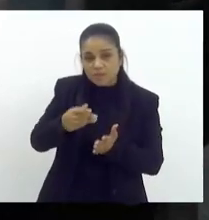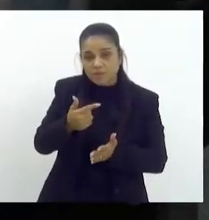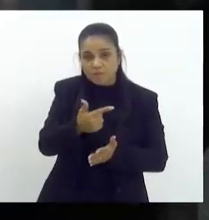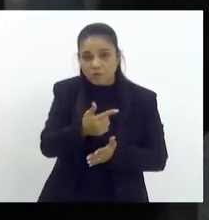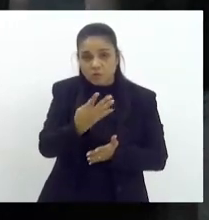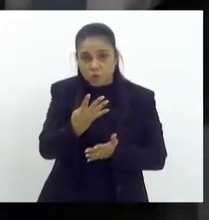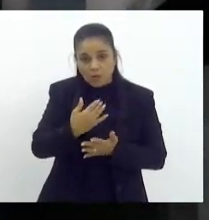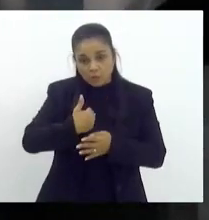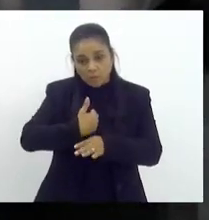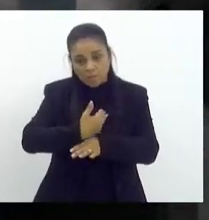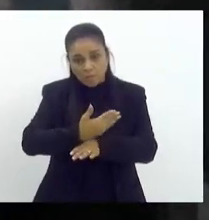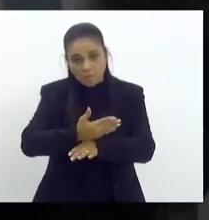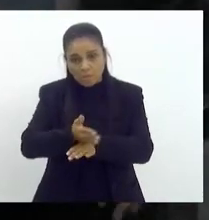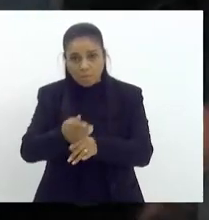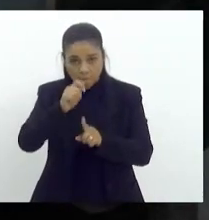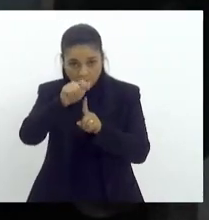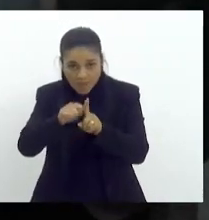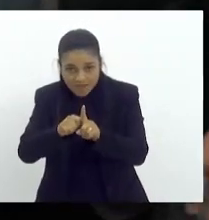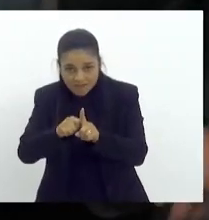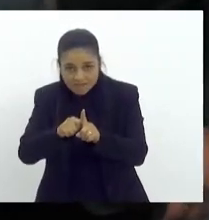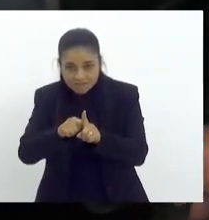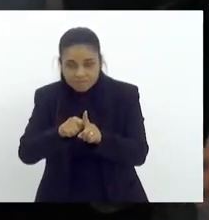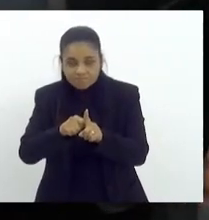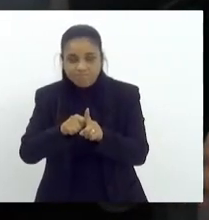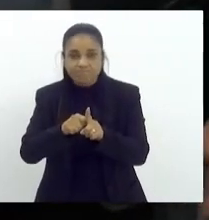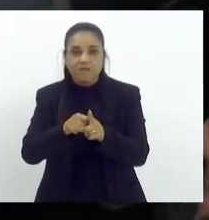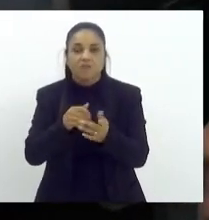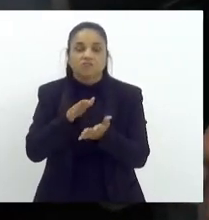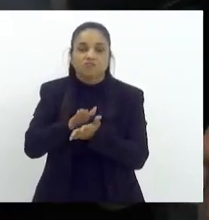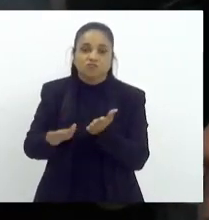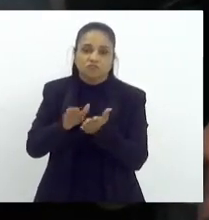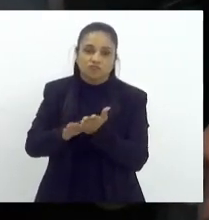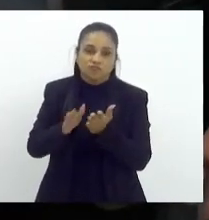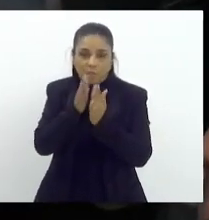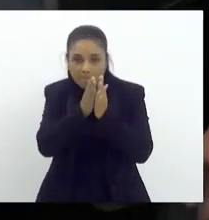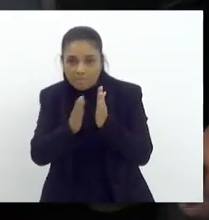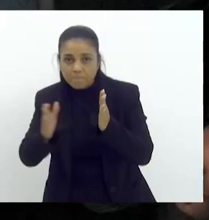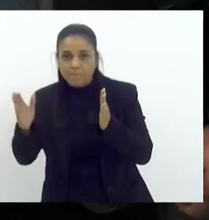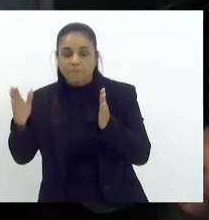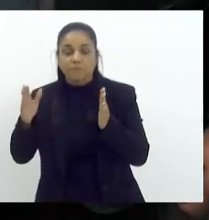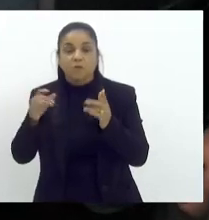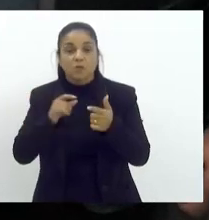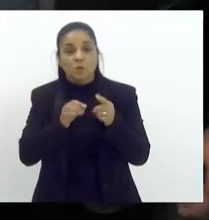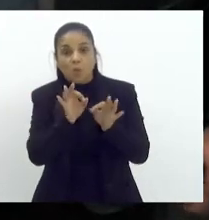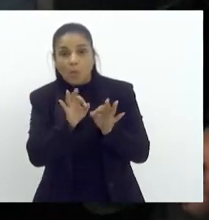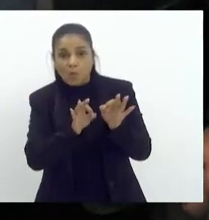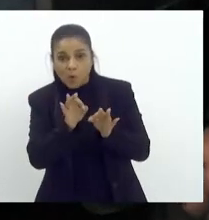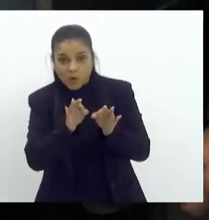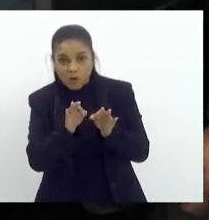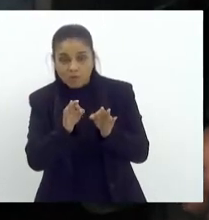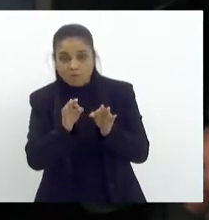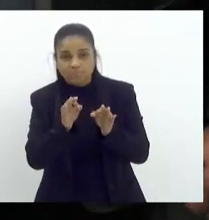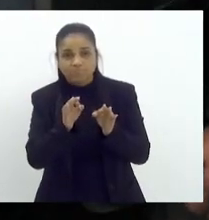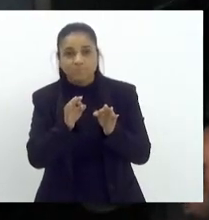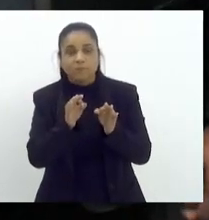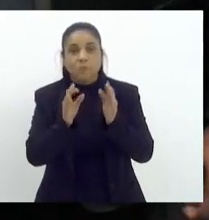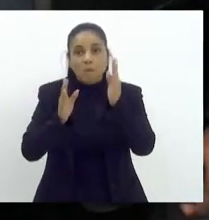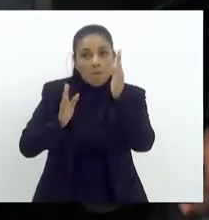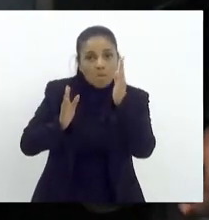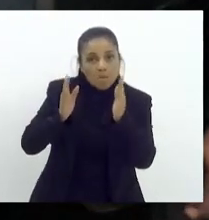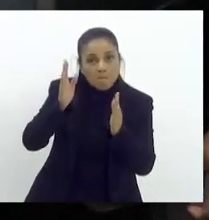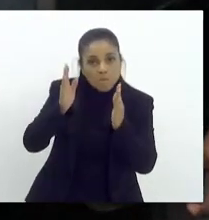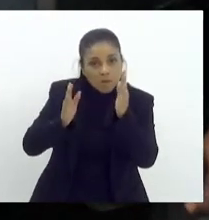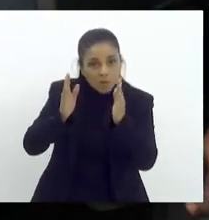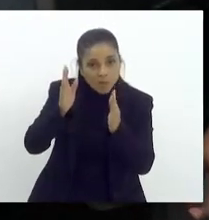como uma despesa um elemento de despesa definitivo o outro que o programa ao ser instalado foi instalado no momento de